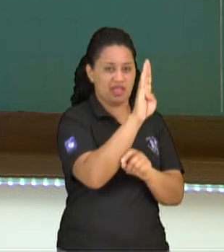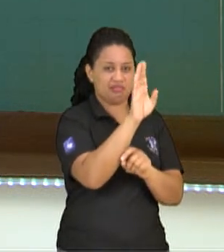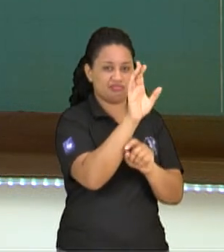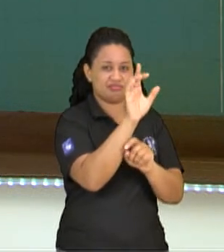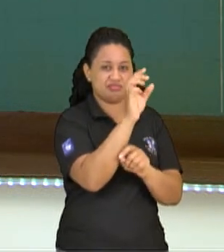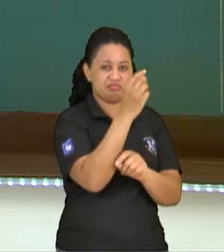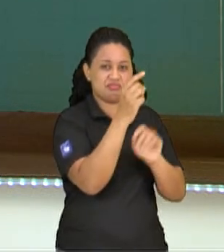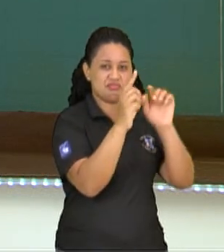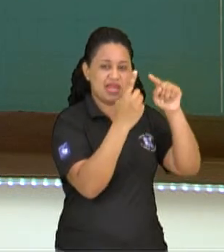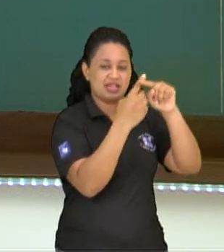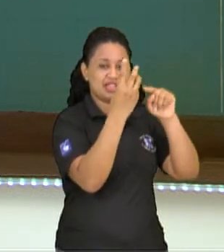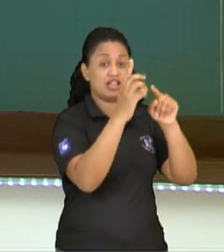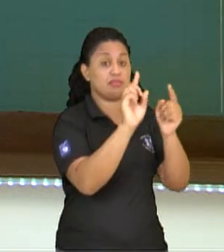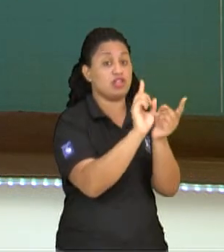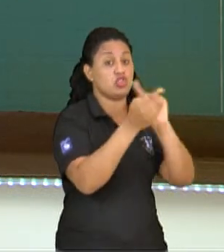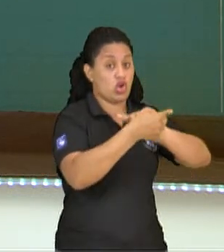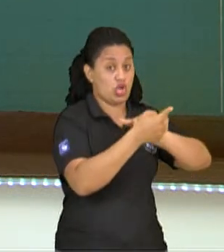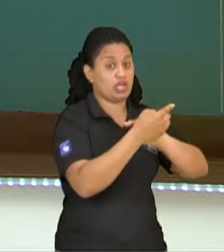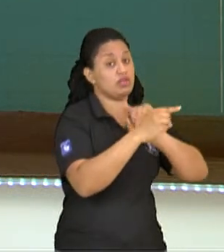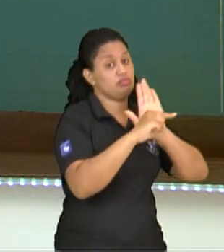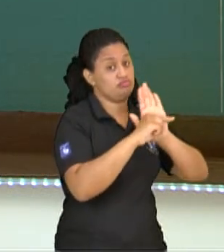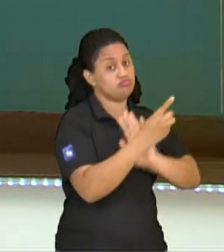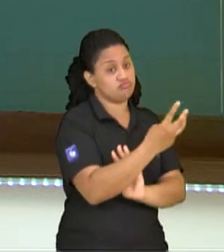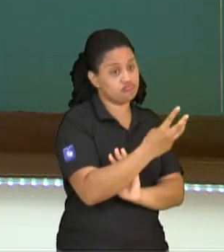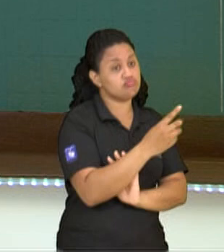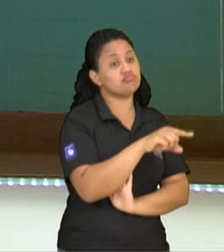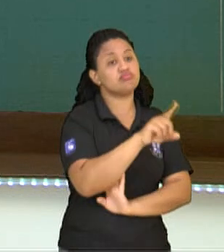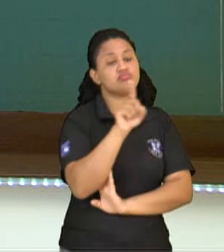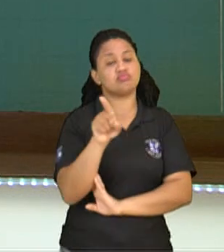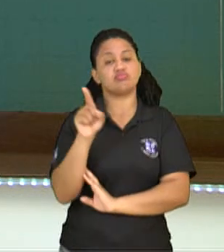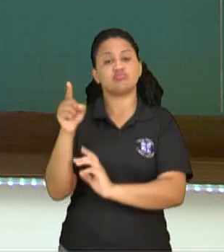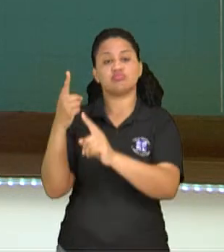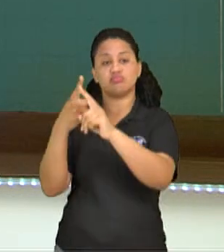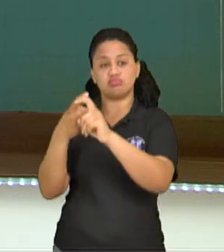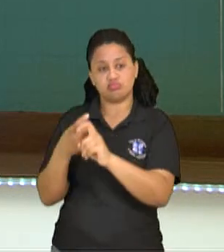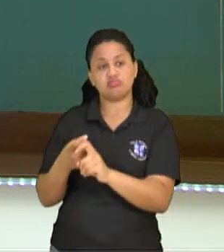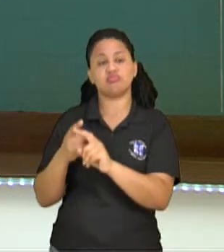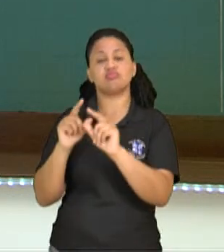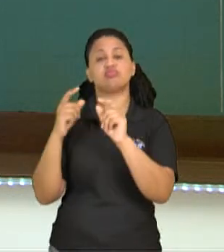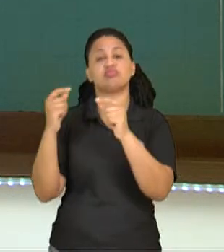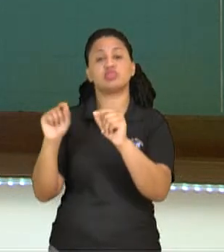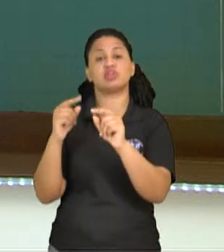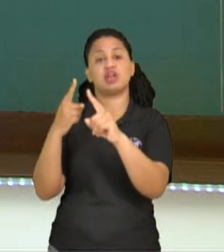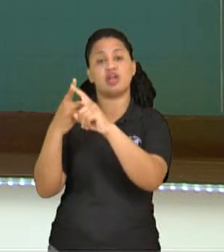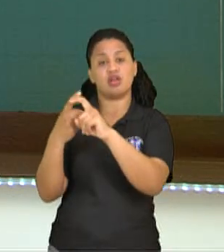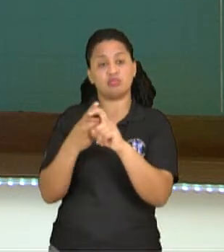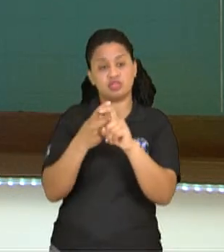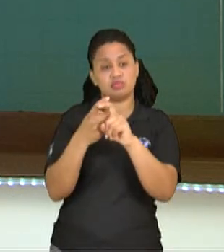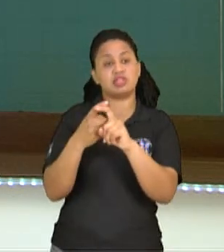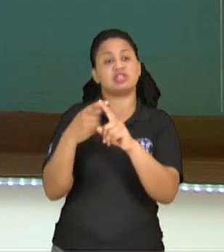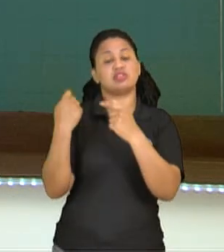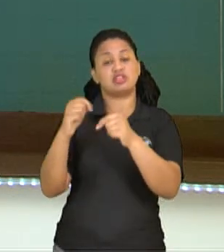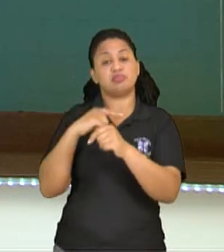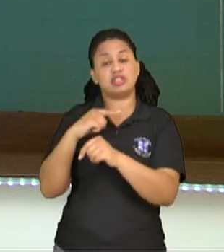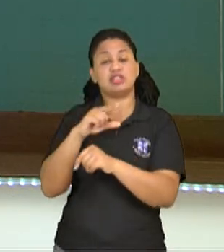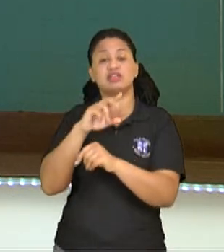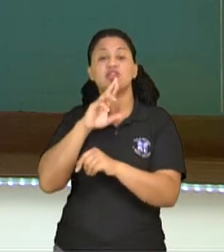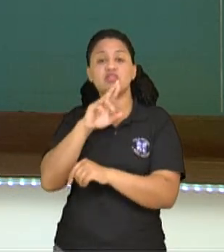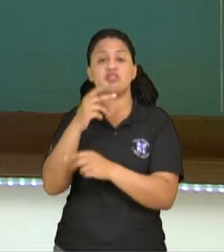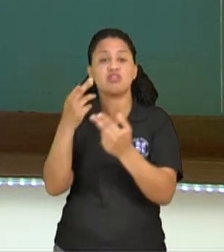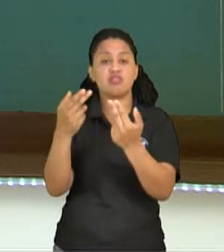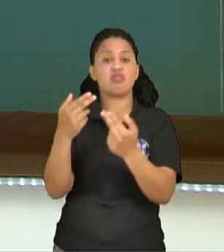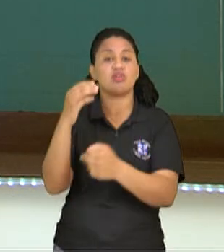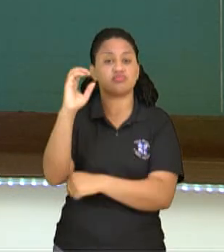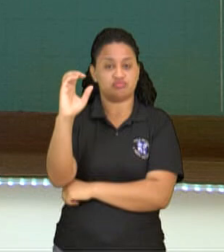sinalzinho inverso da operação. E, no caso ali, o produto é a multiplicação, tem que ser igual ao C, tá bom? Então, é